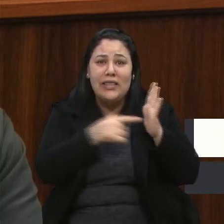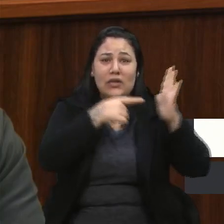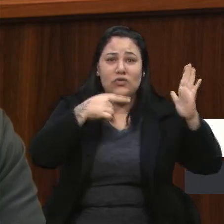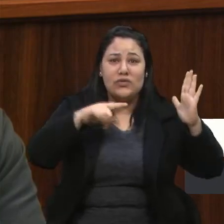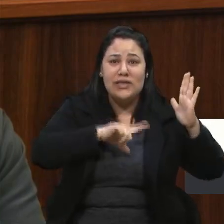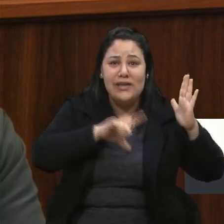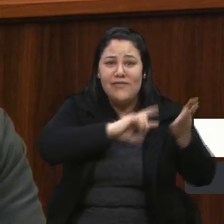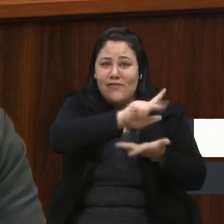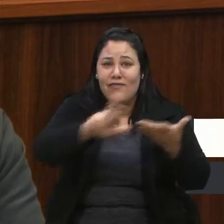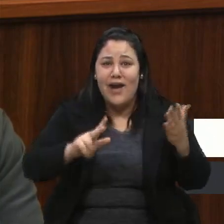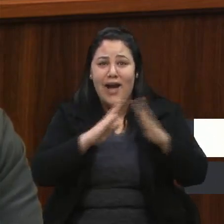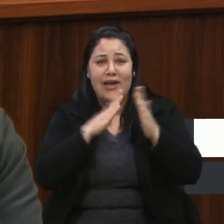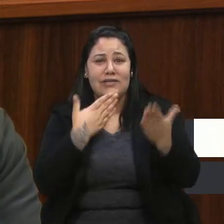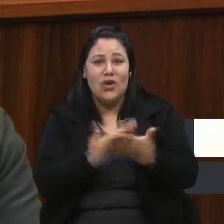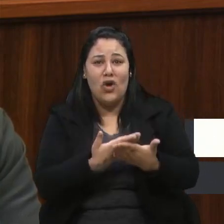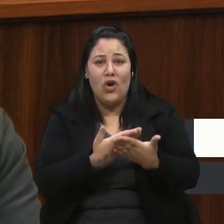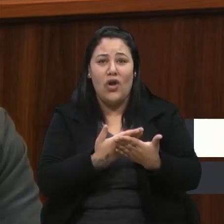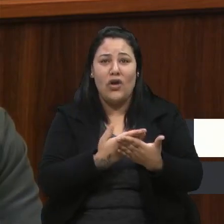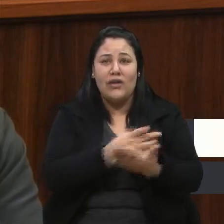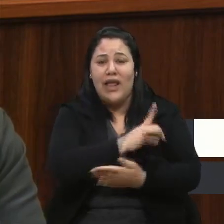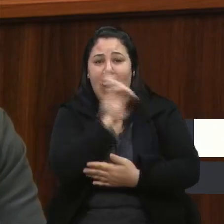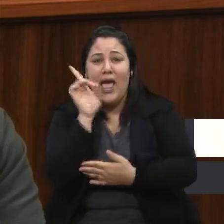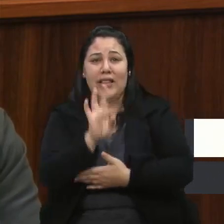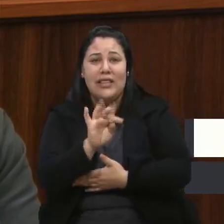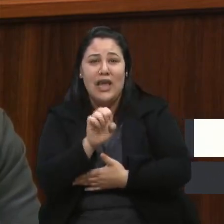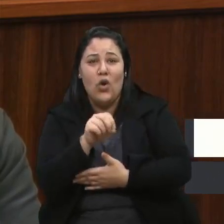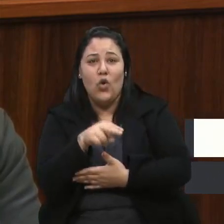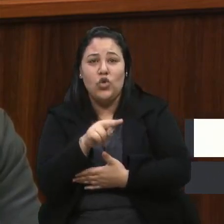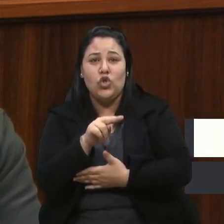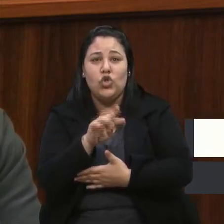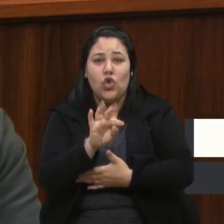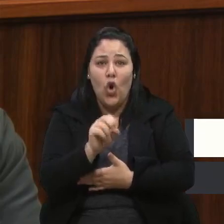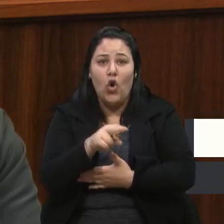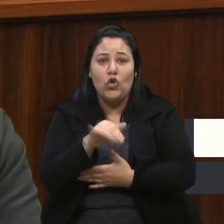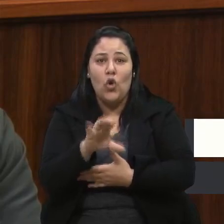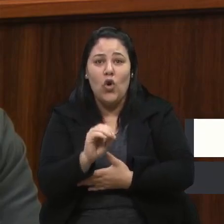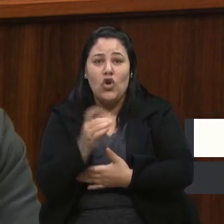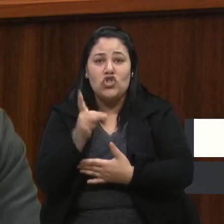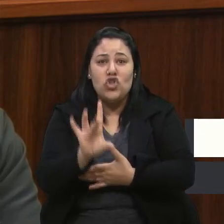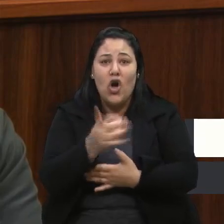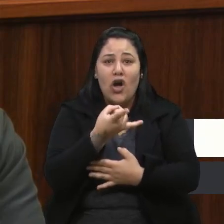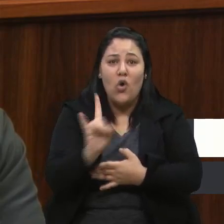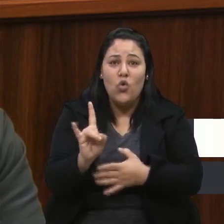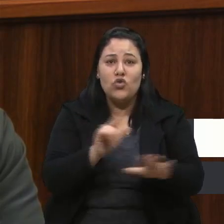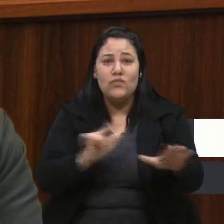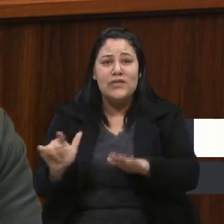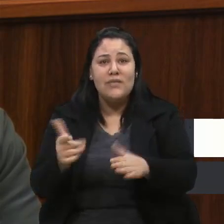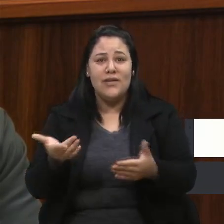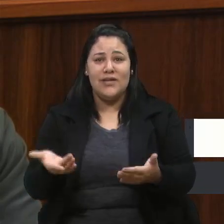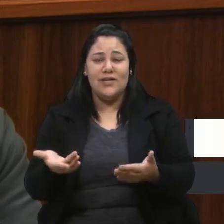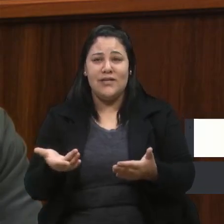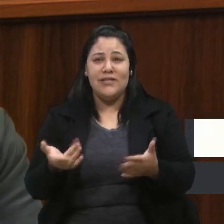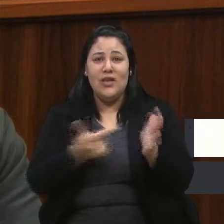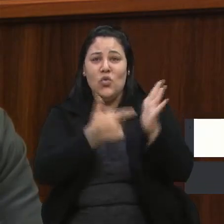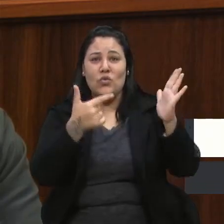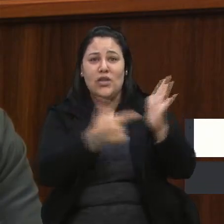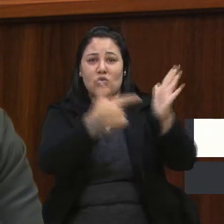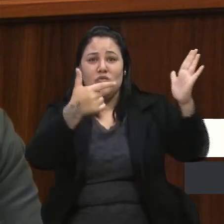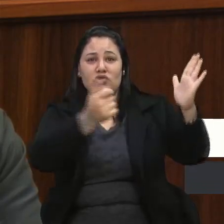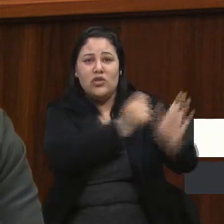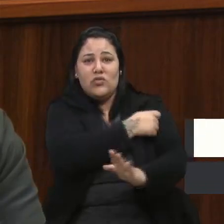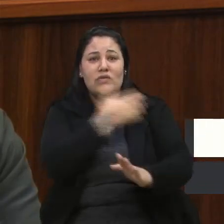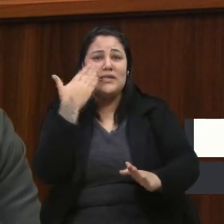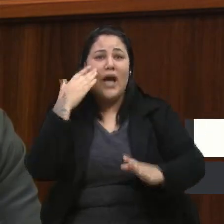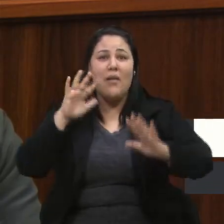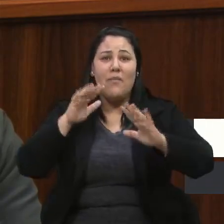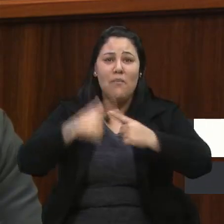Teutônio, tem lá no São Genário, só nessa última semana. E sabe por que as